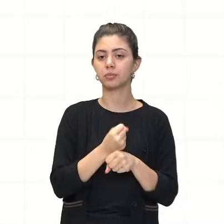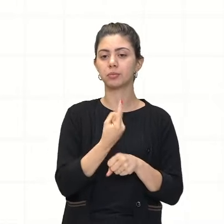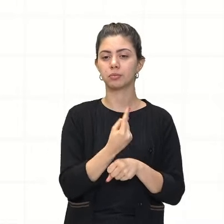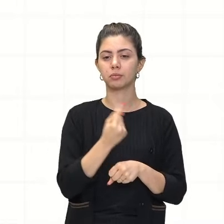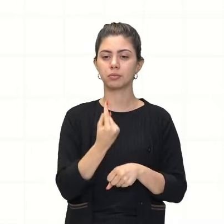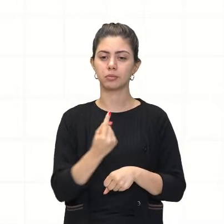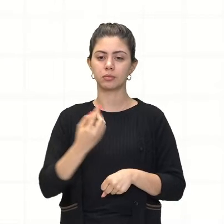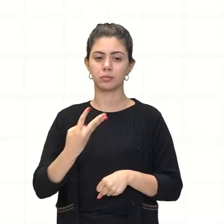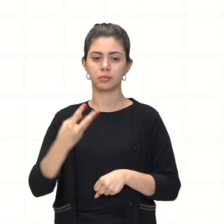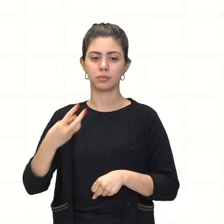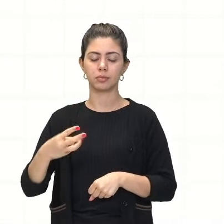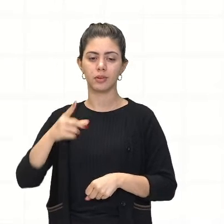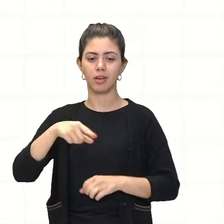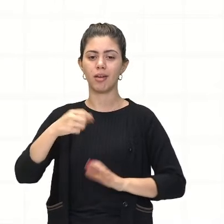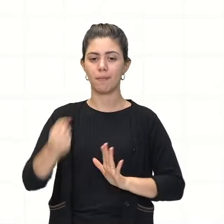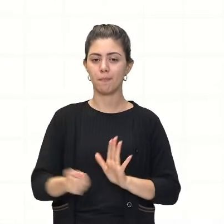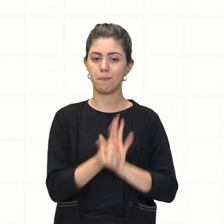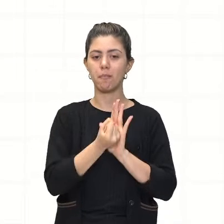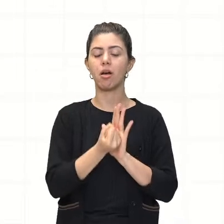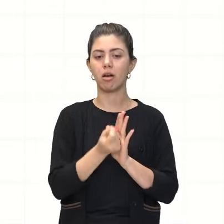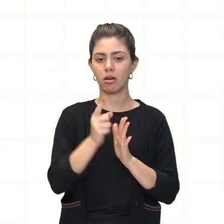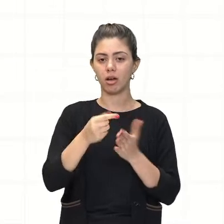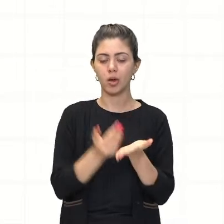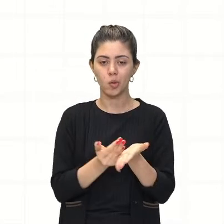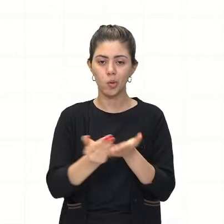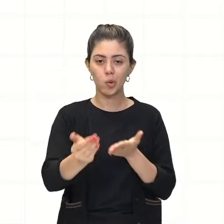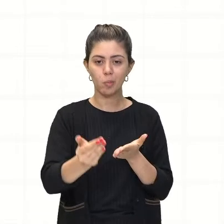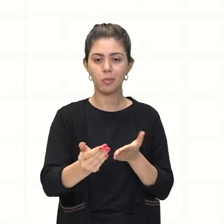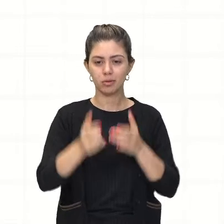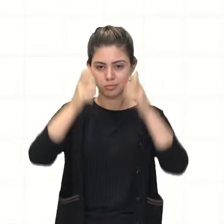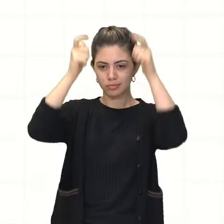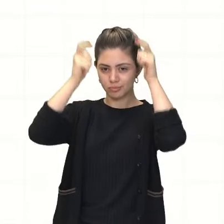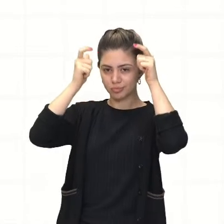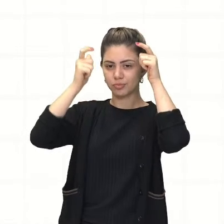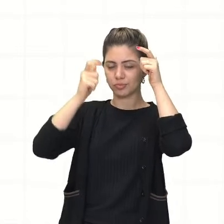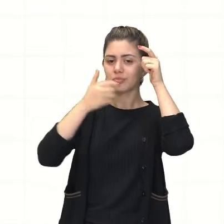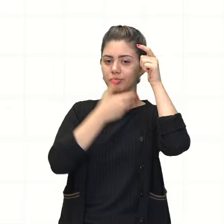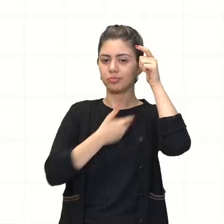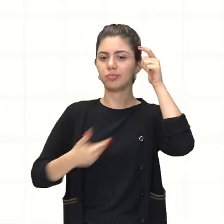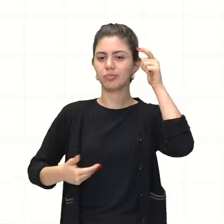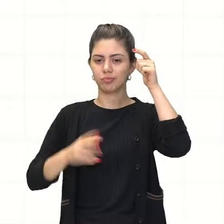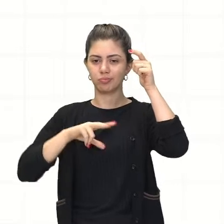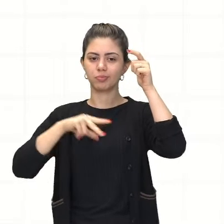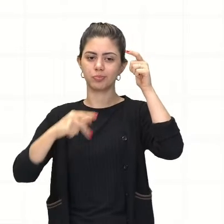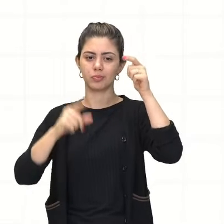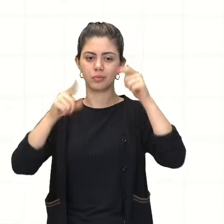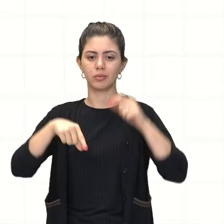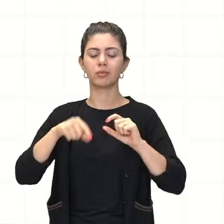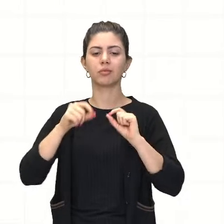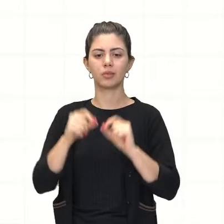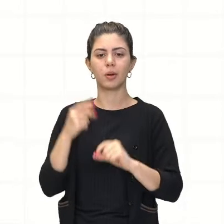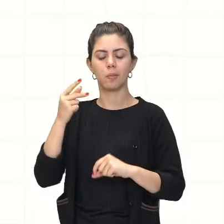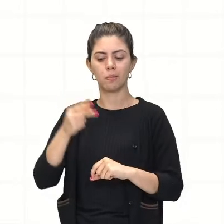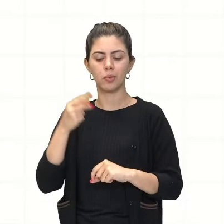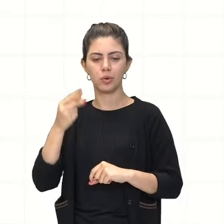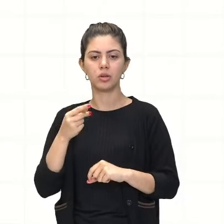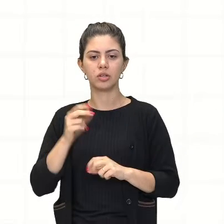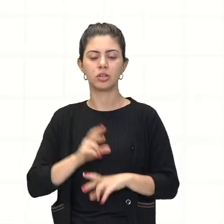marca, portanto, o início do Reino de Portugal como uma entidade política distinta